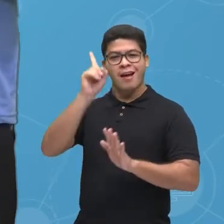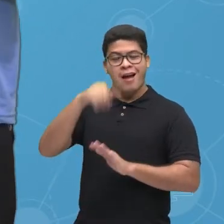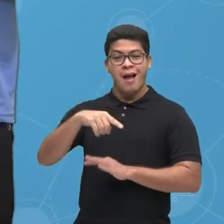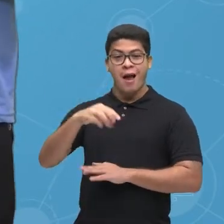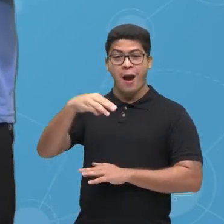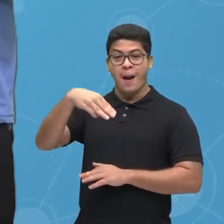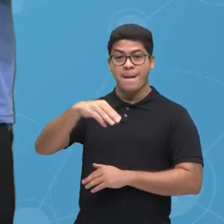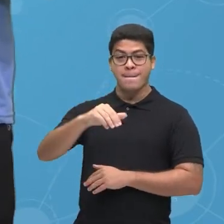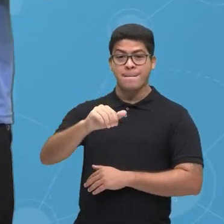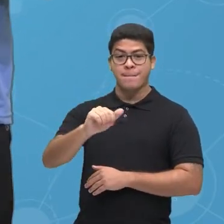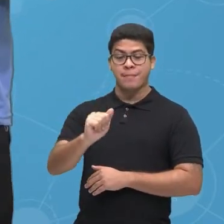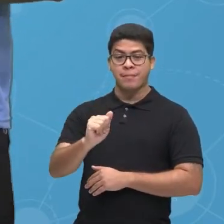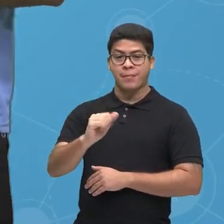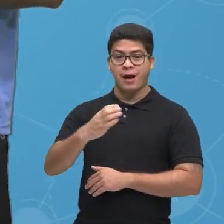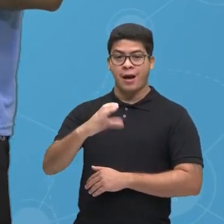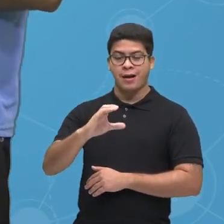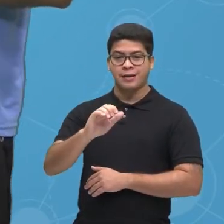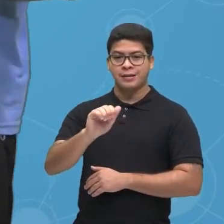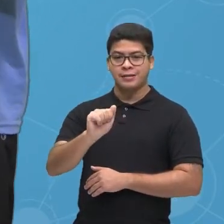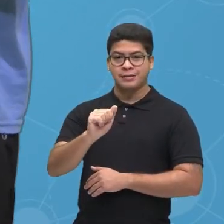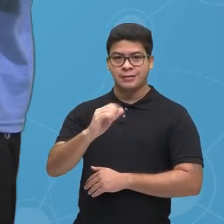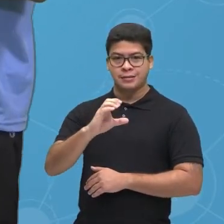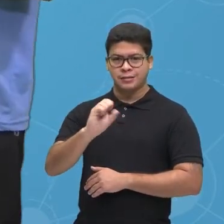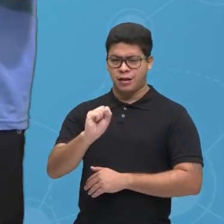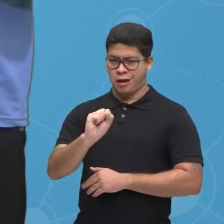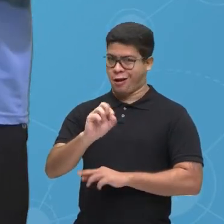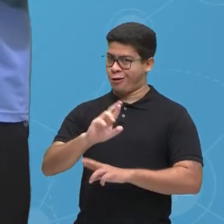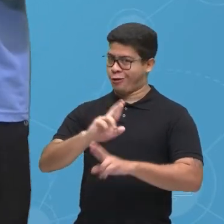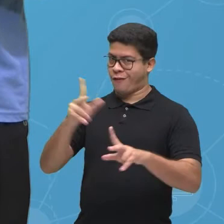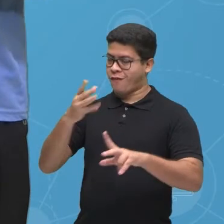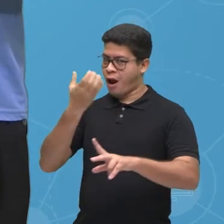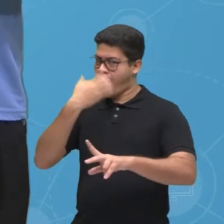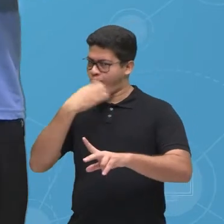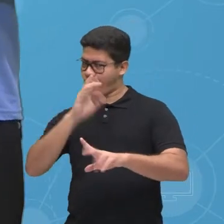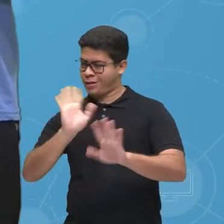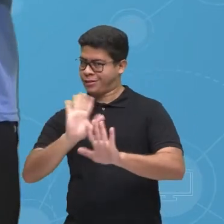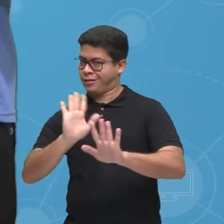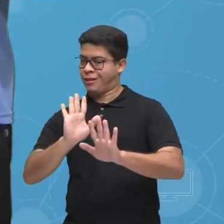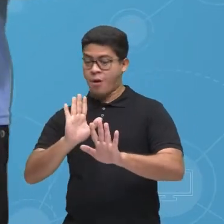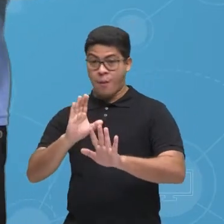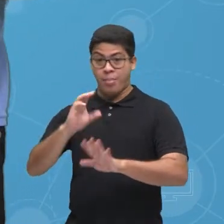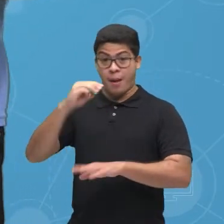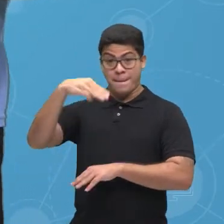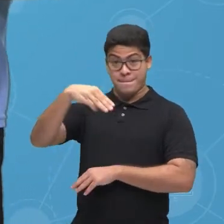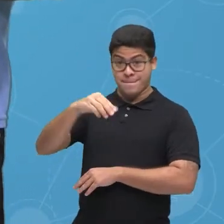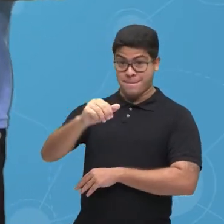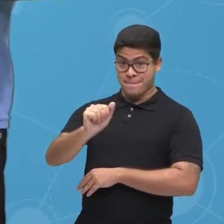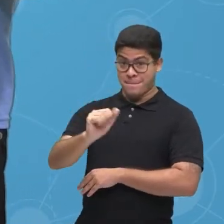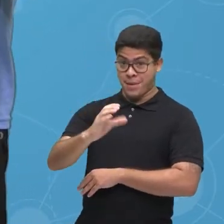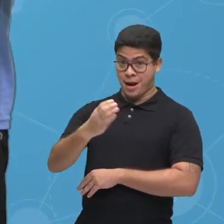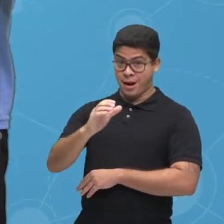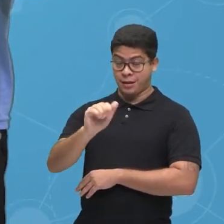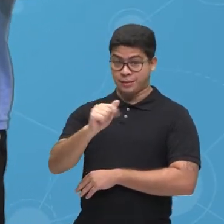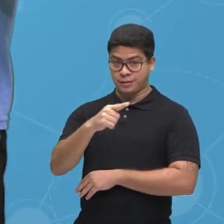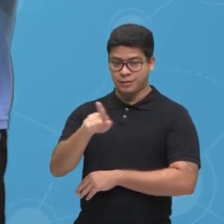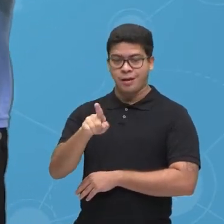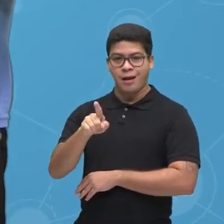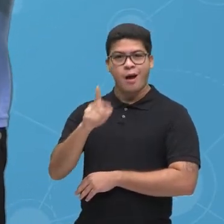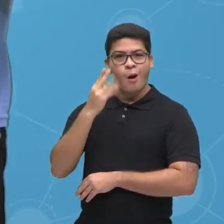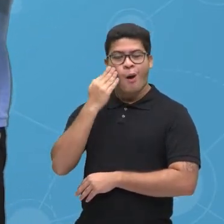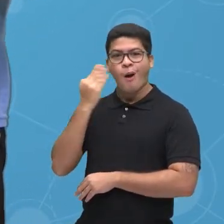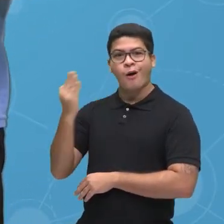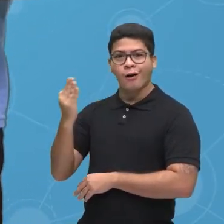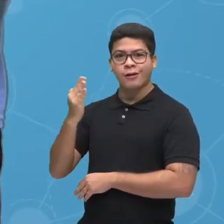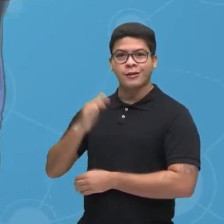né? Não é maçã não, hein, gente? É massas. Tá aí, ó, a moça fazendo a coreografia dela, olha que bacana.